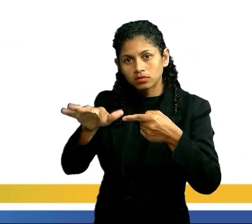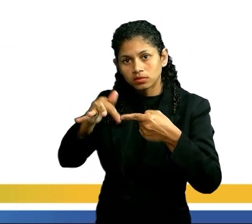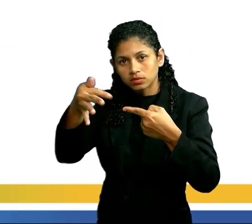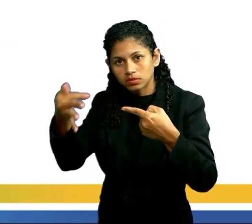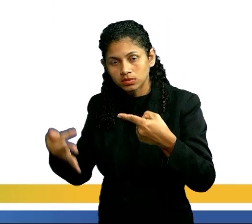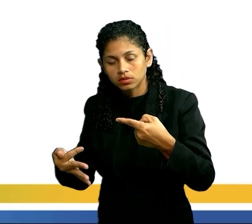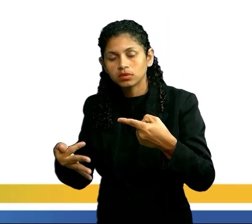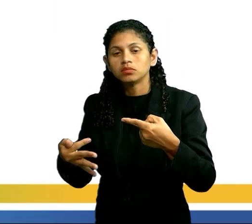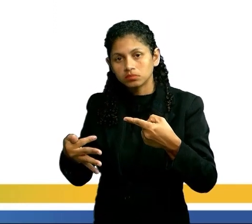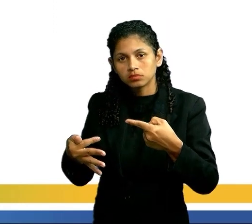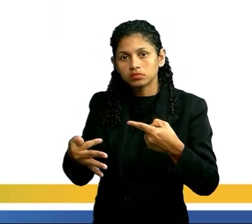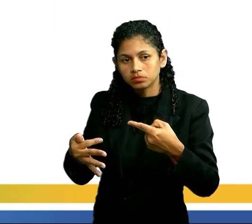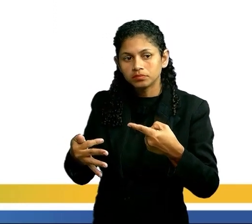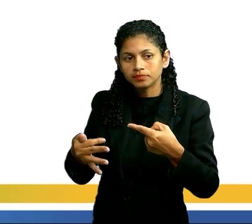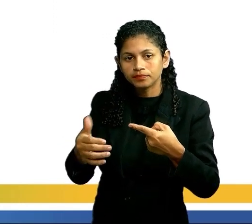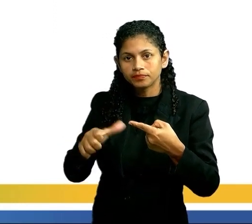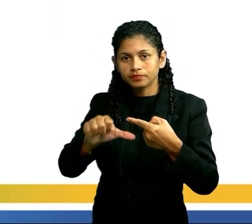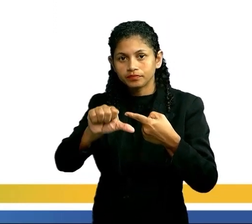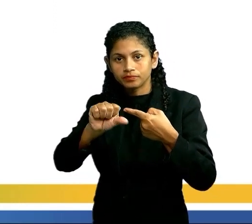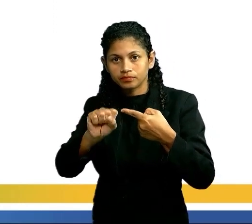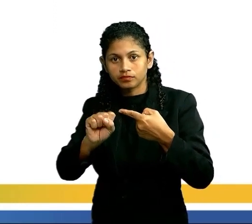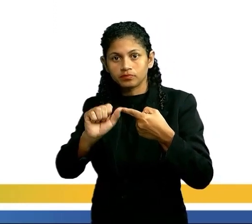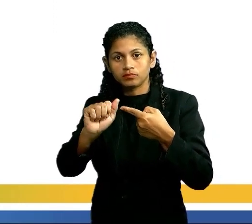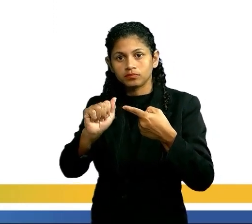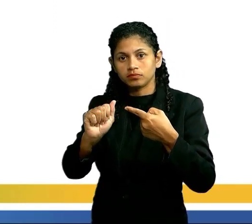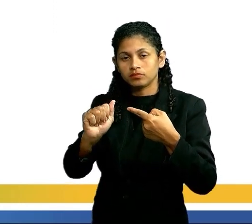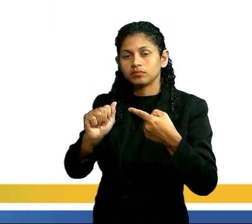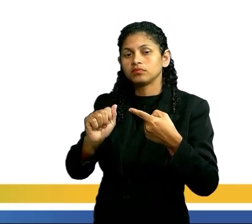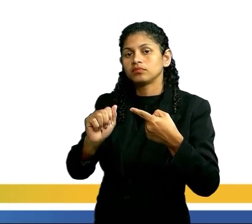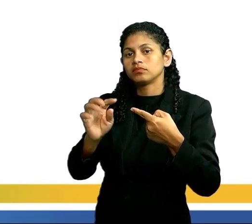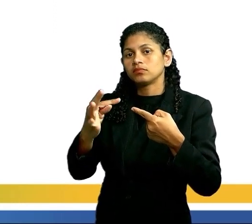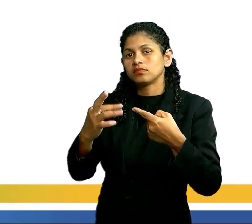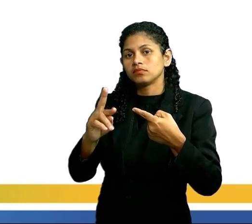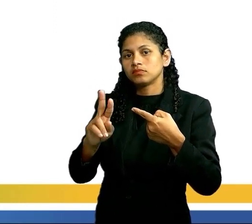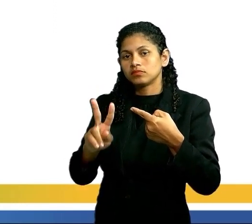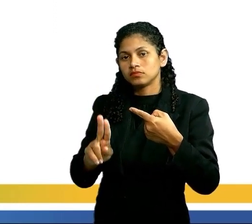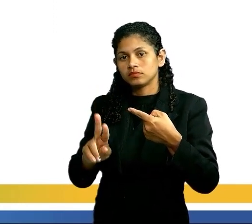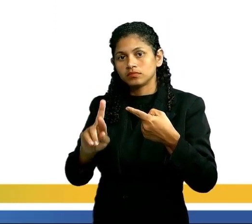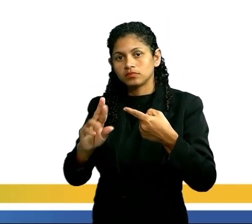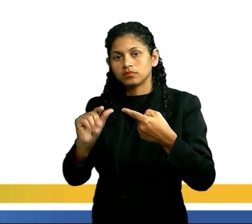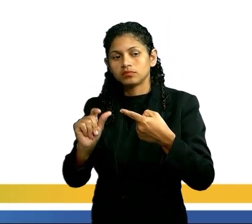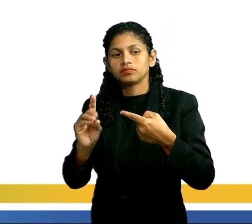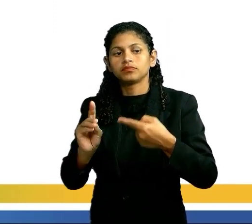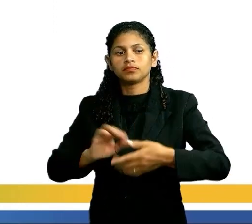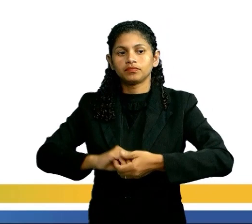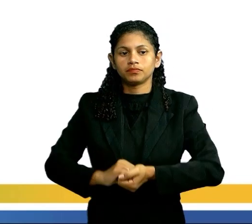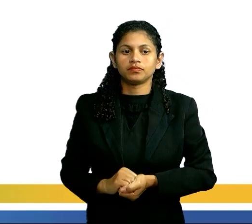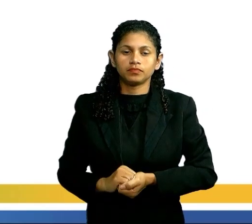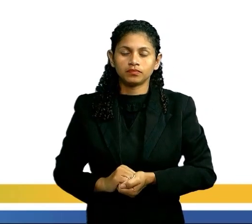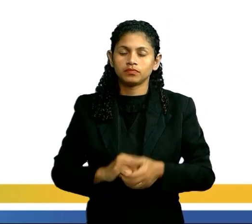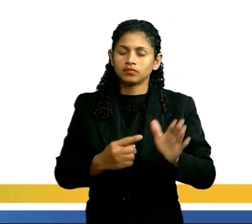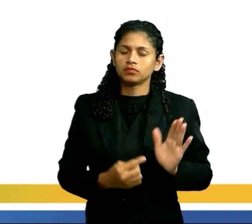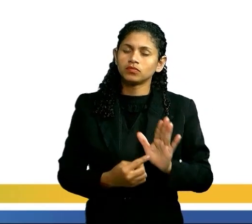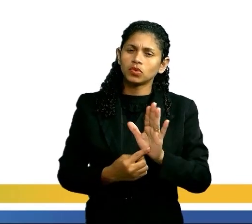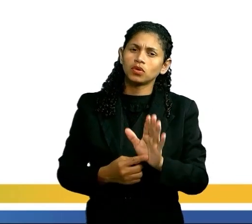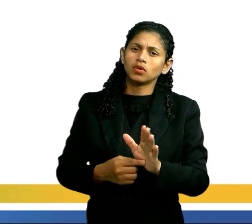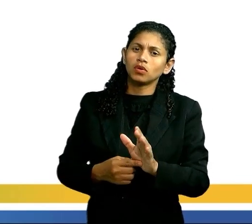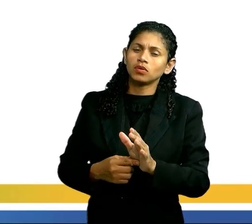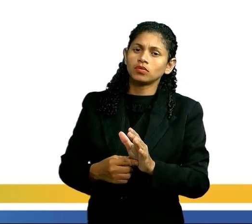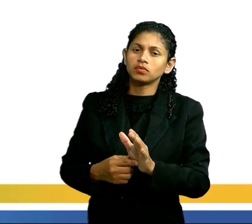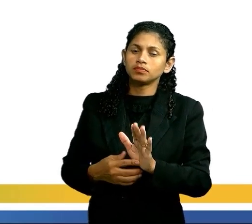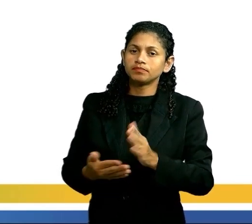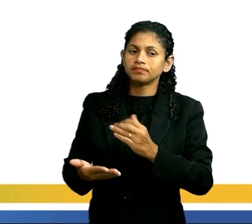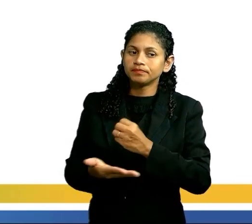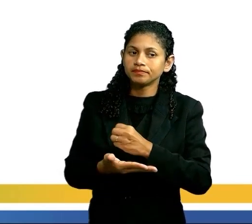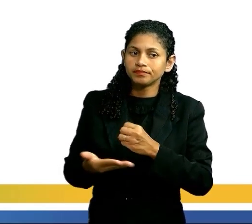ó, nós temos, segundo o texto, comando da questão, um exemplo de composto que, segundo o texto, se